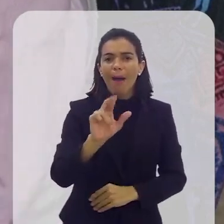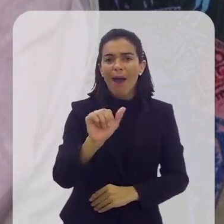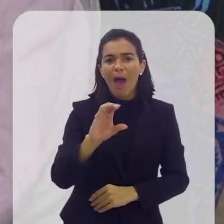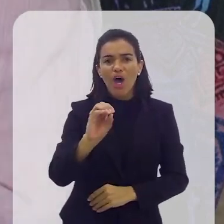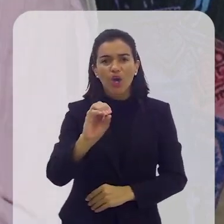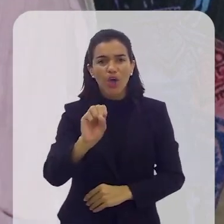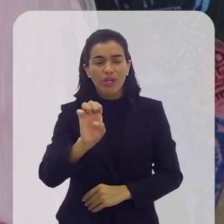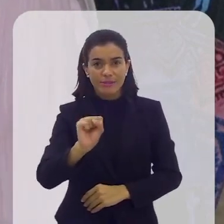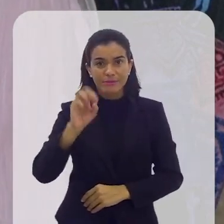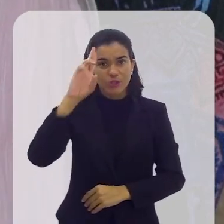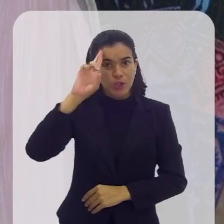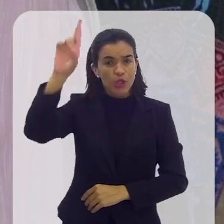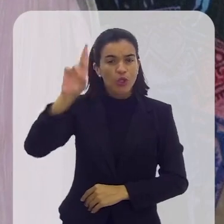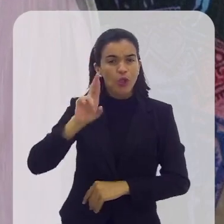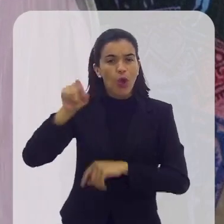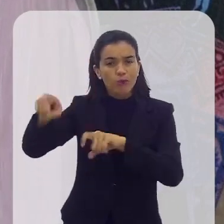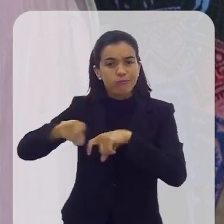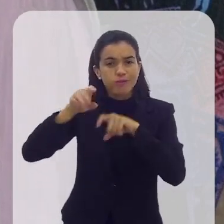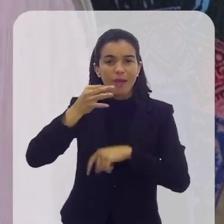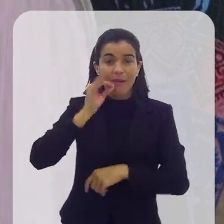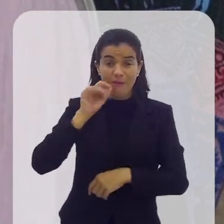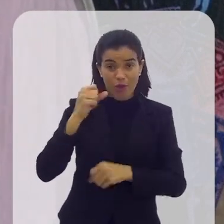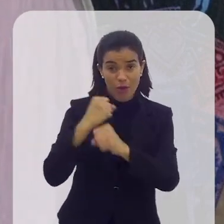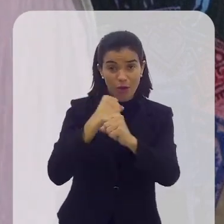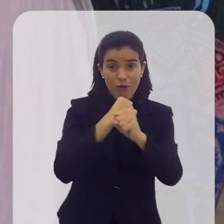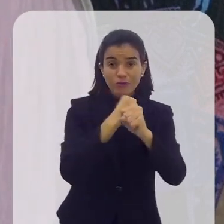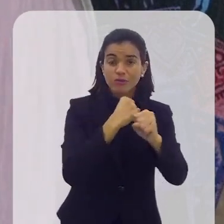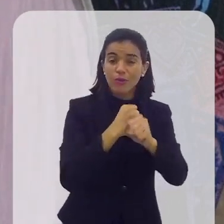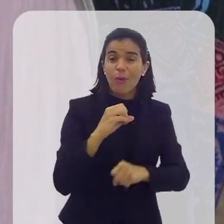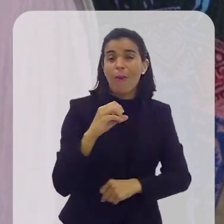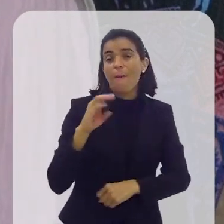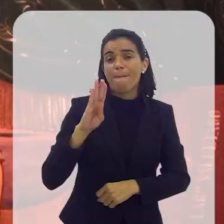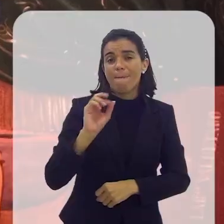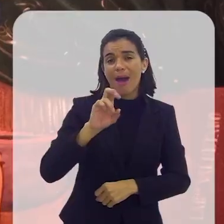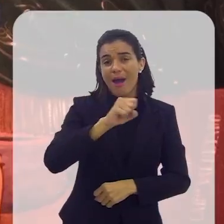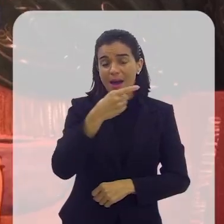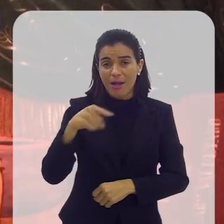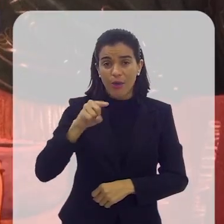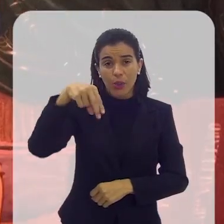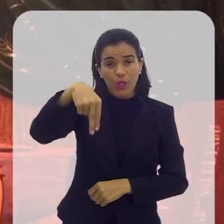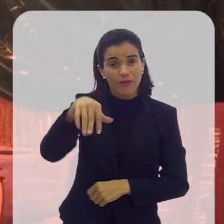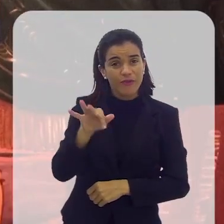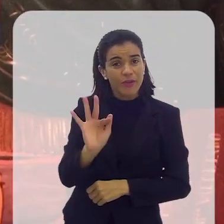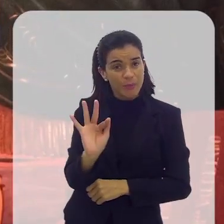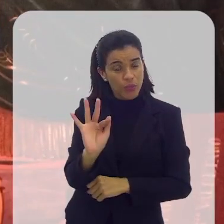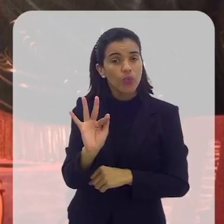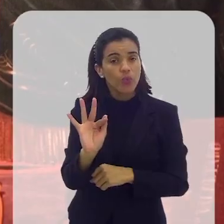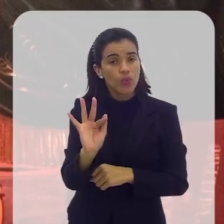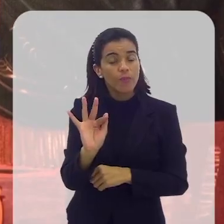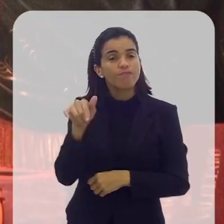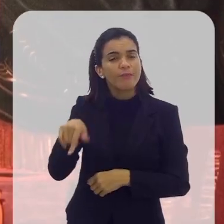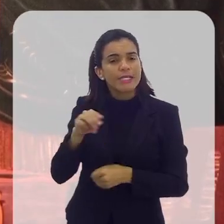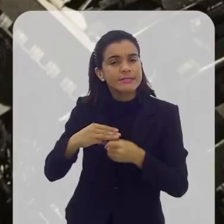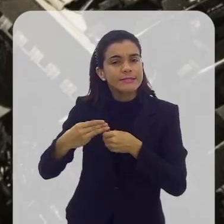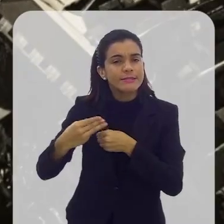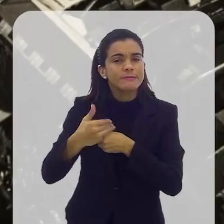é o caso do palácio onde nós estamos, que foi construído e habitado pelo barão de Nova Friburgo.